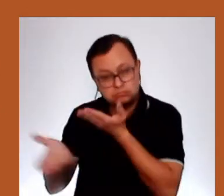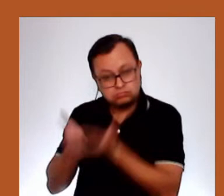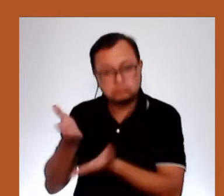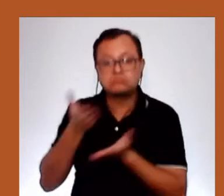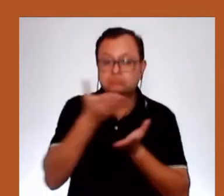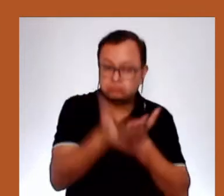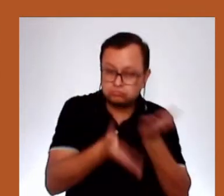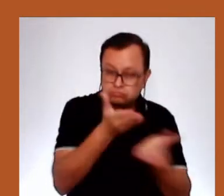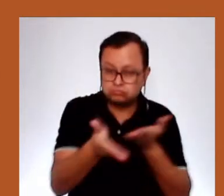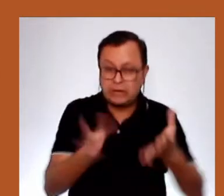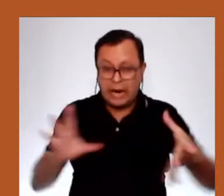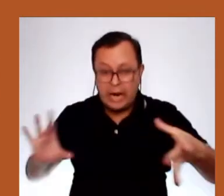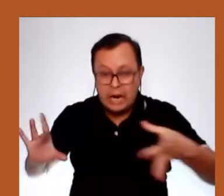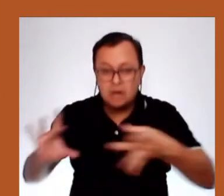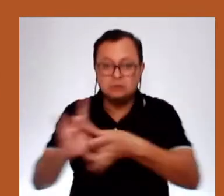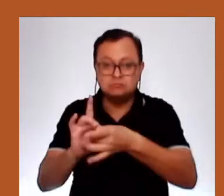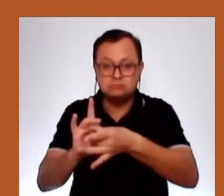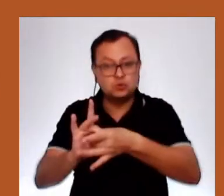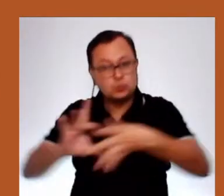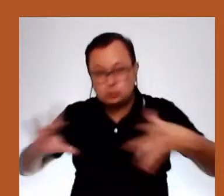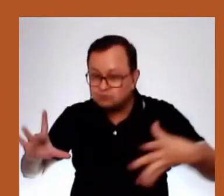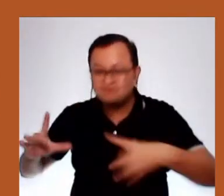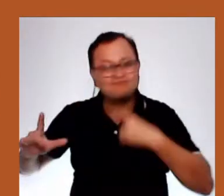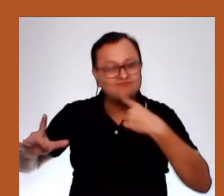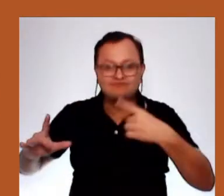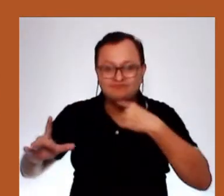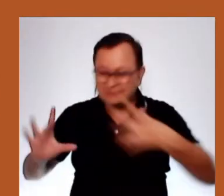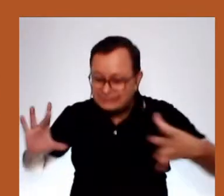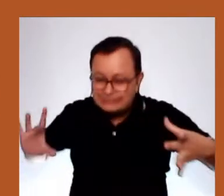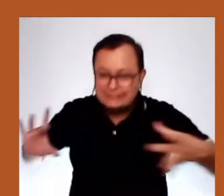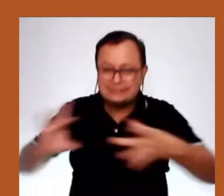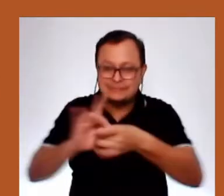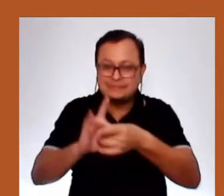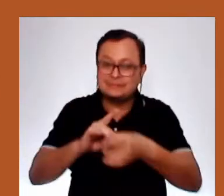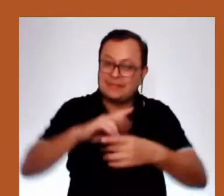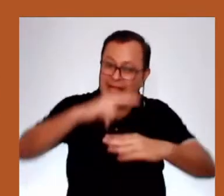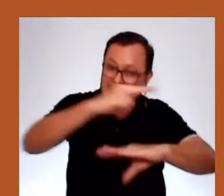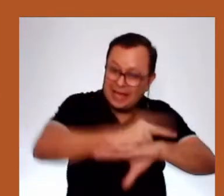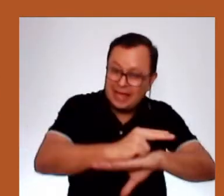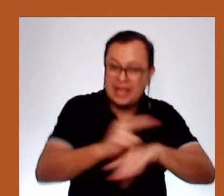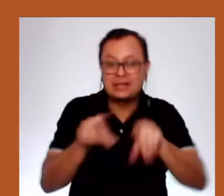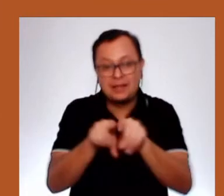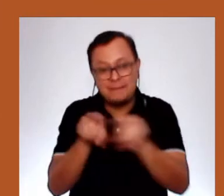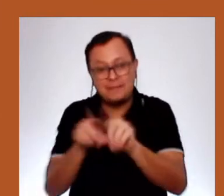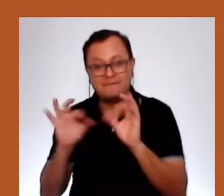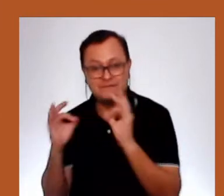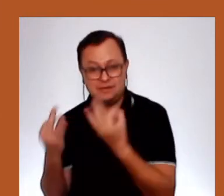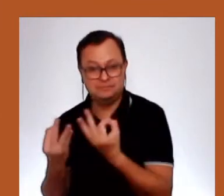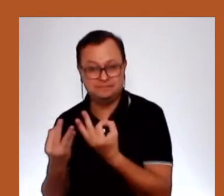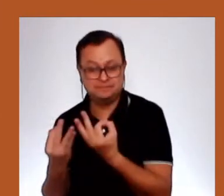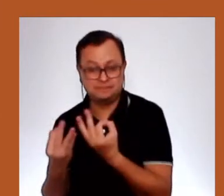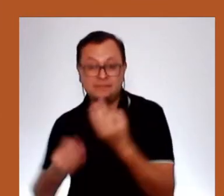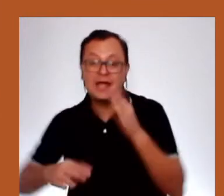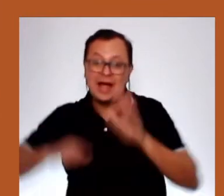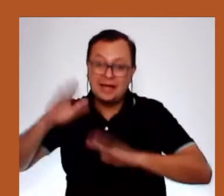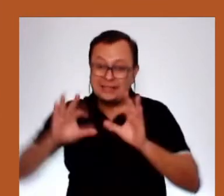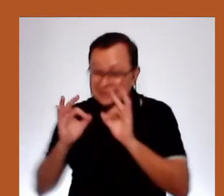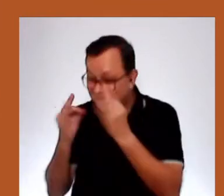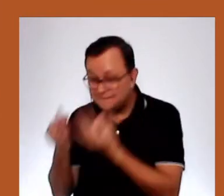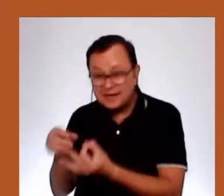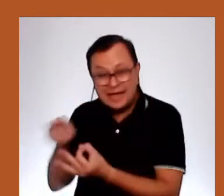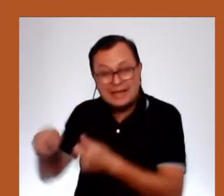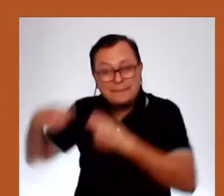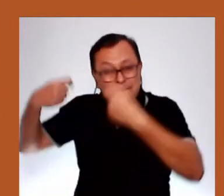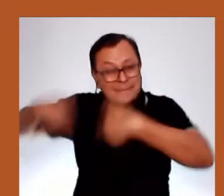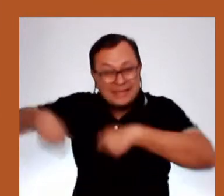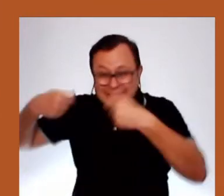como dissociar, eu vou cuidar só daquele paciente. Muitas vezes, aquela família precisa muito mais de cuidado